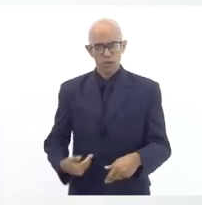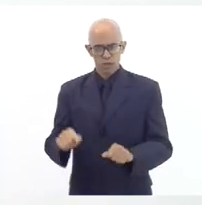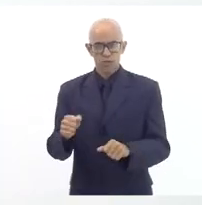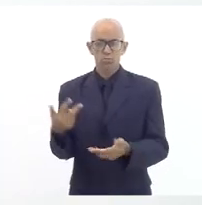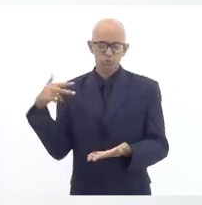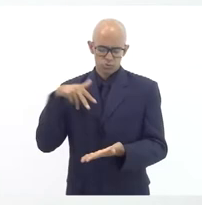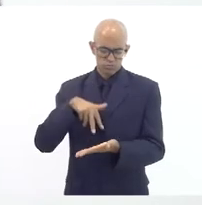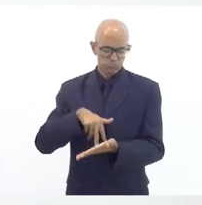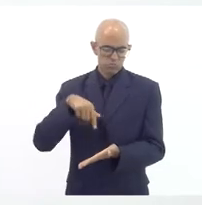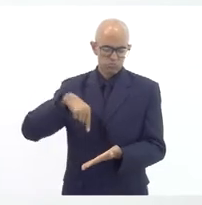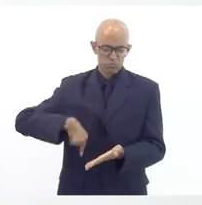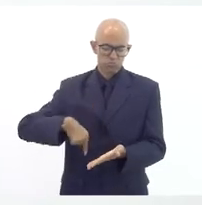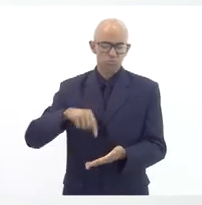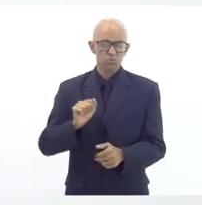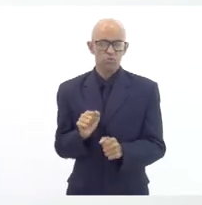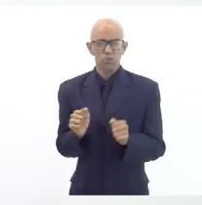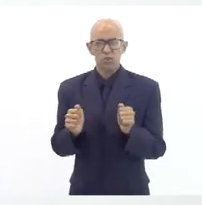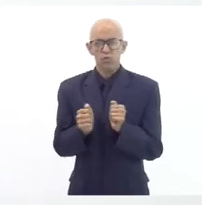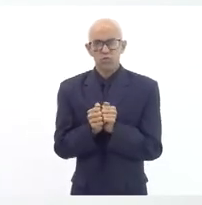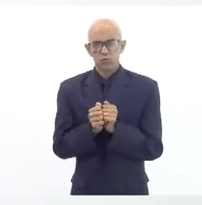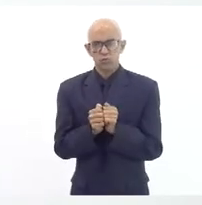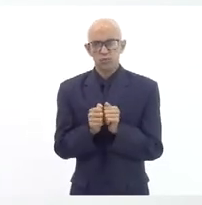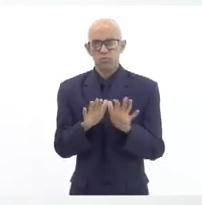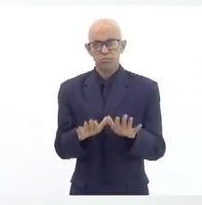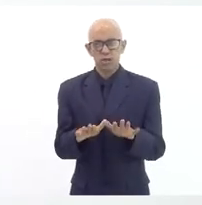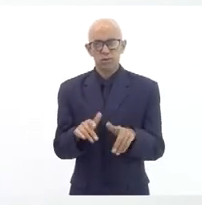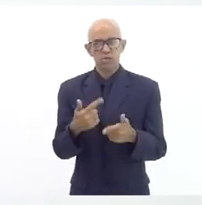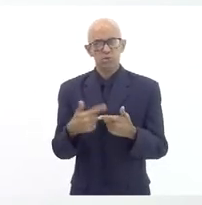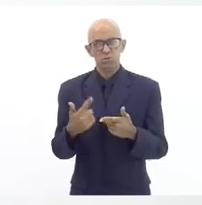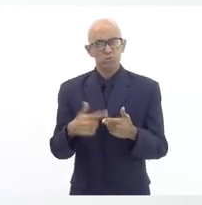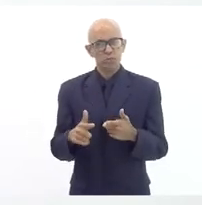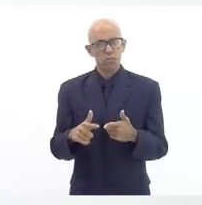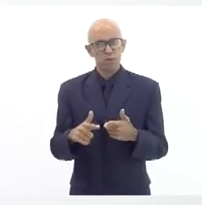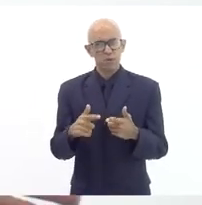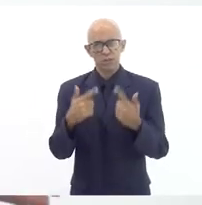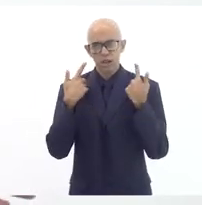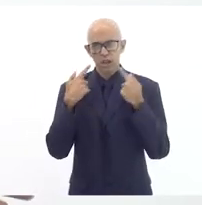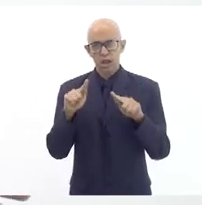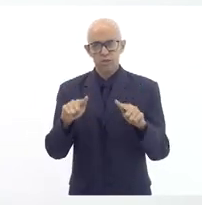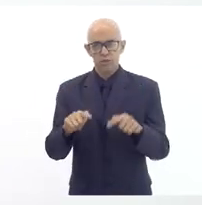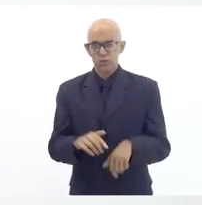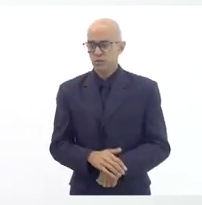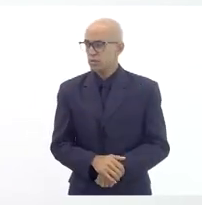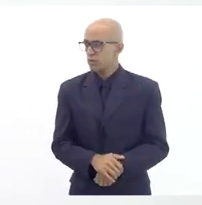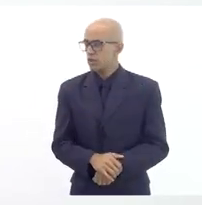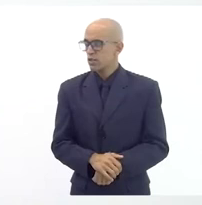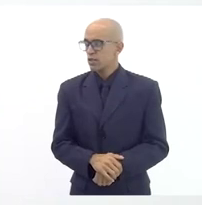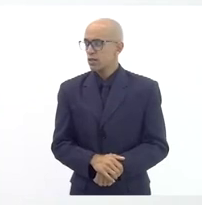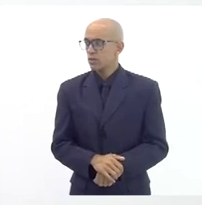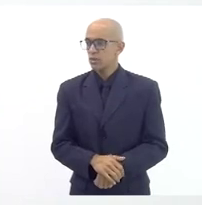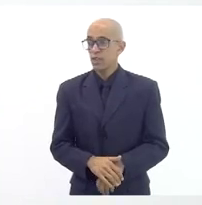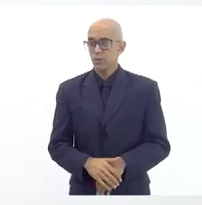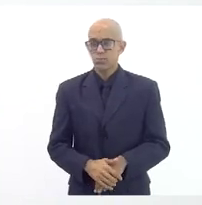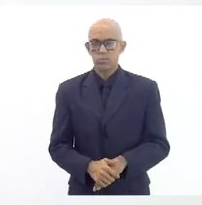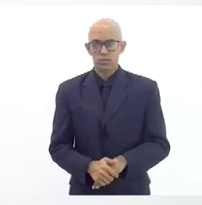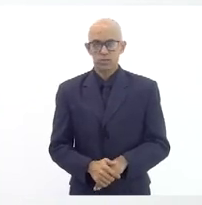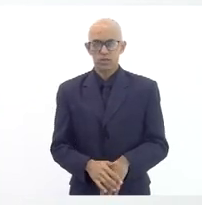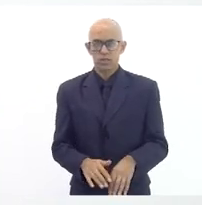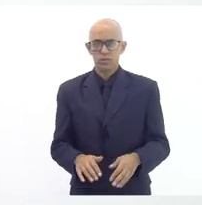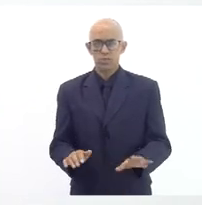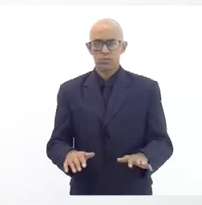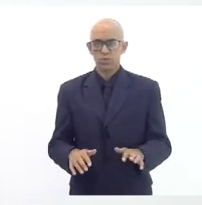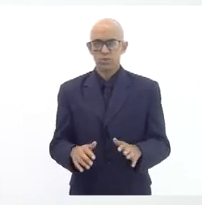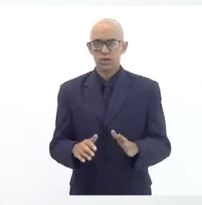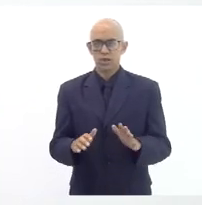secretários de Estado, além da equipe técnica. Mas são problemas críticos nas estações. Eu fui secretário municipal na Baixada